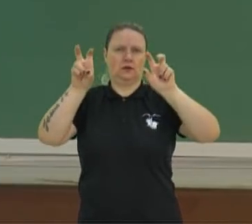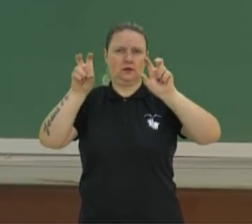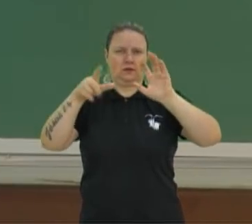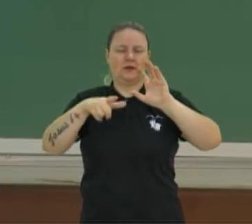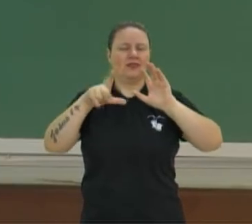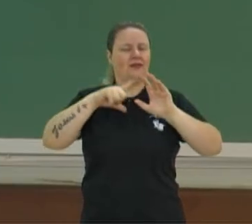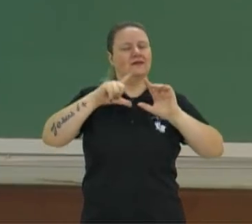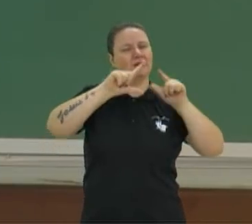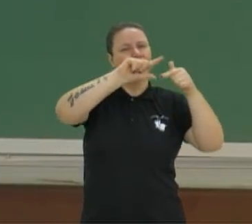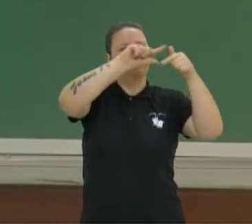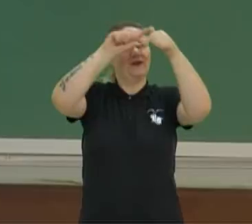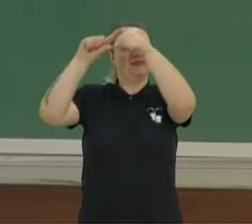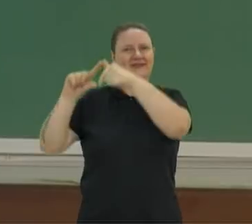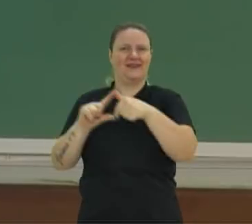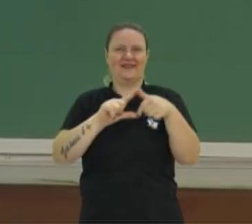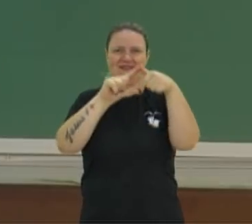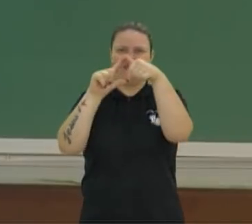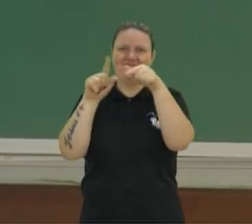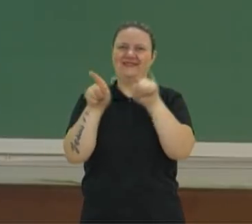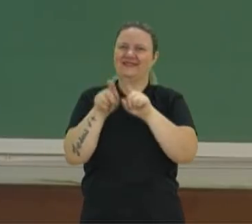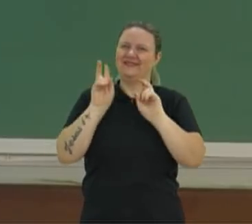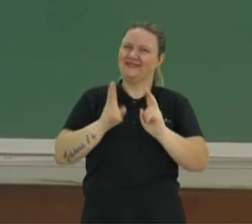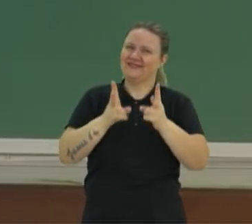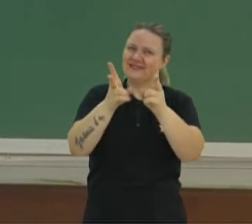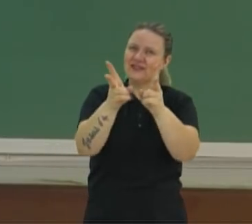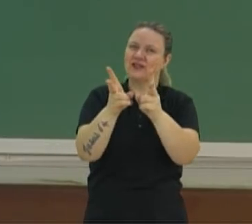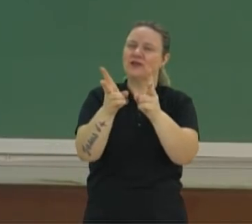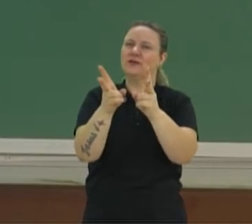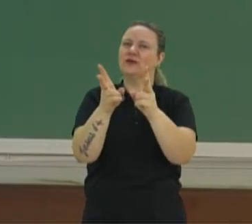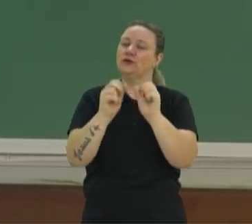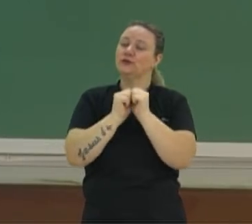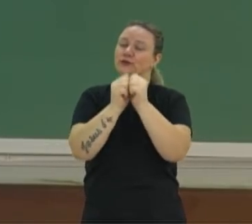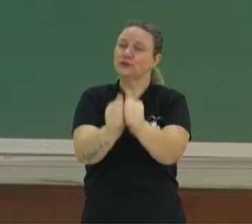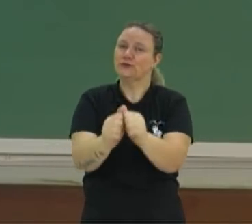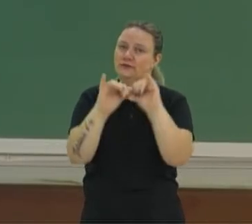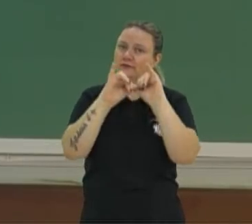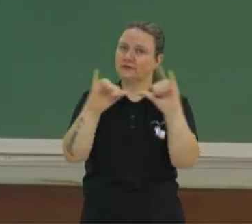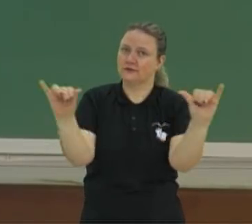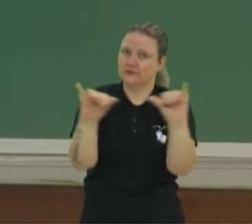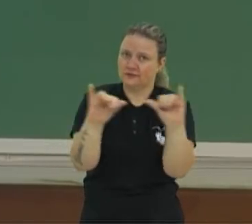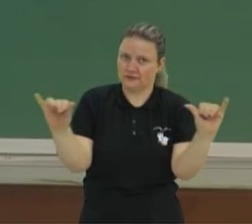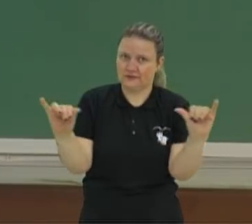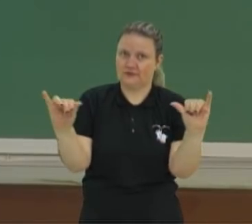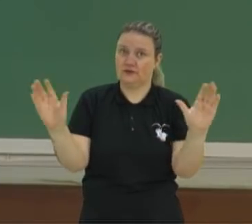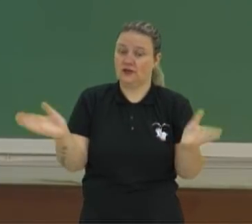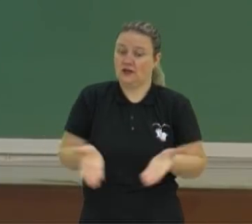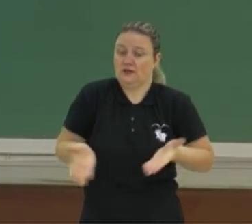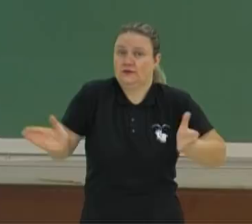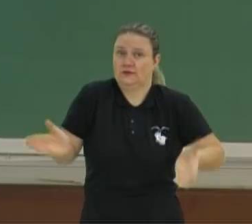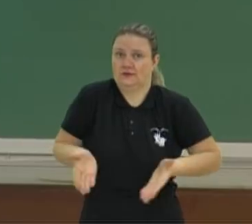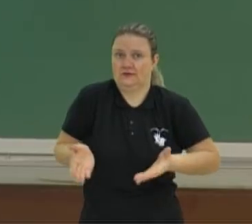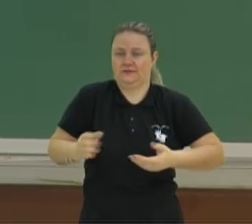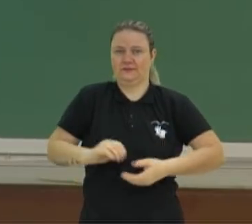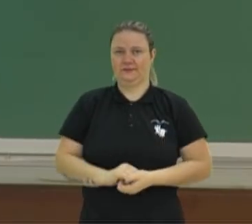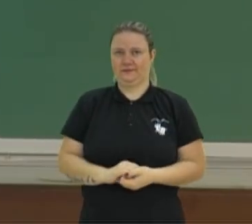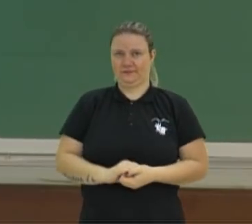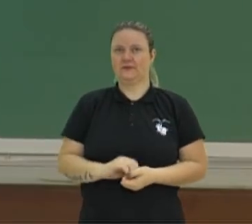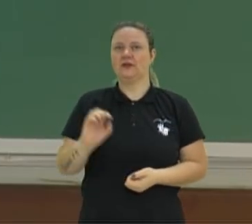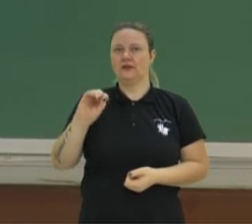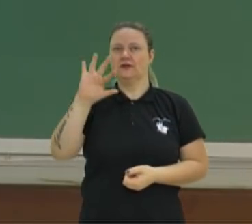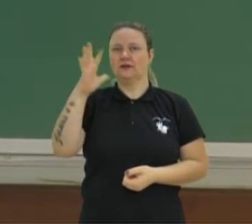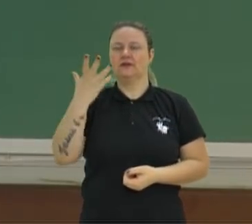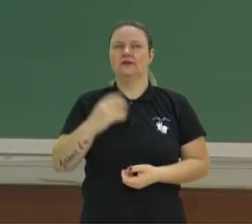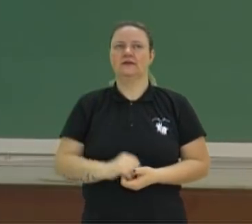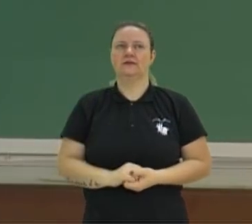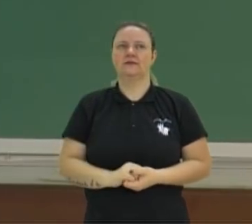charge que normalmente acompanha sempre uma notícia, sempre retrata algo da atualidade daquele momento. Nós temos uma